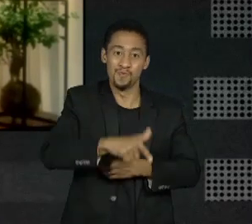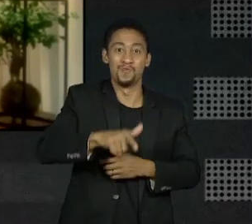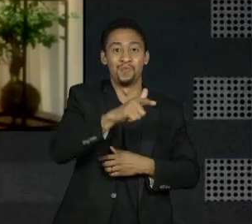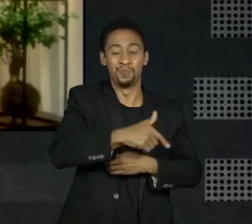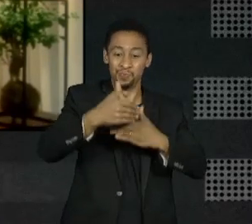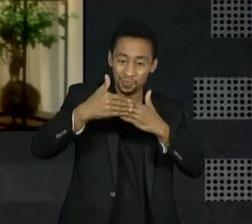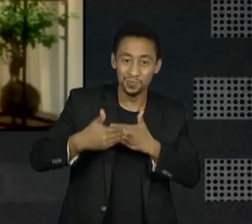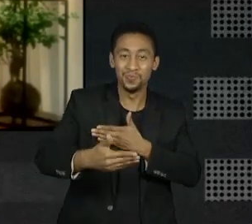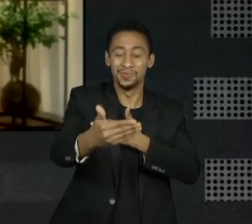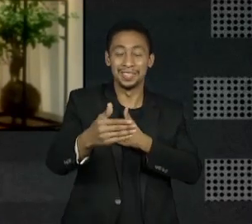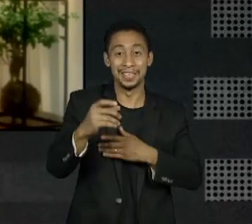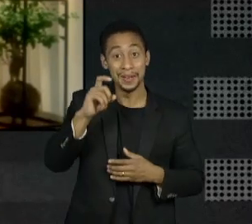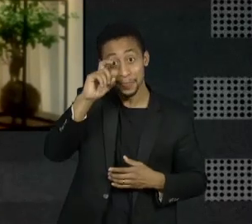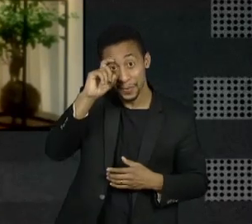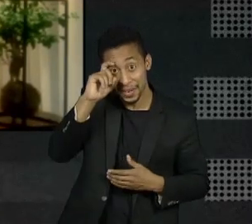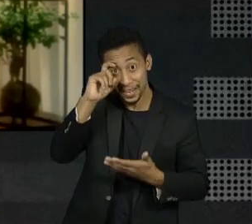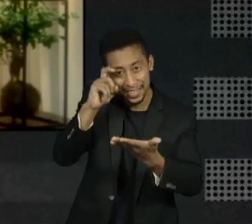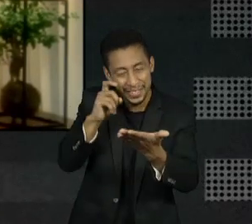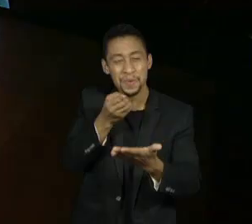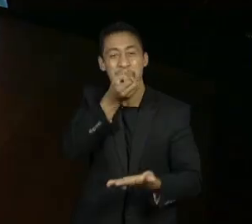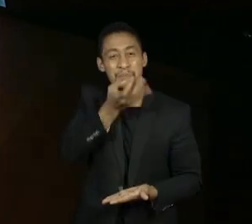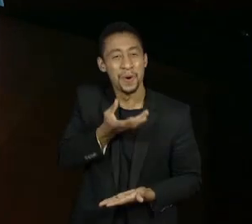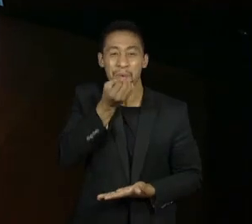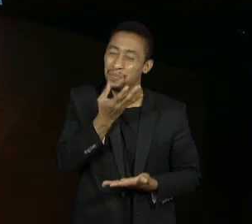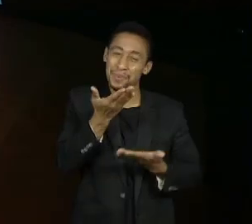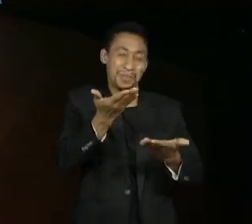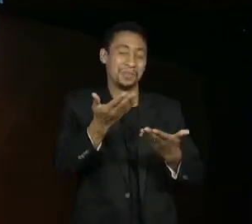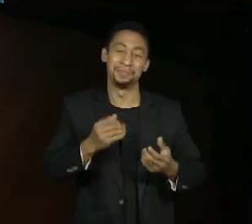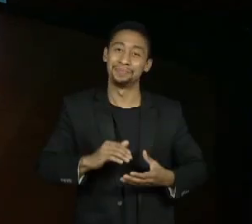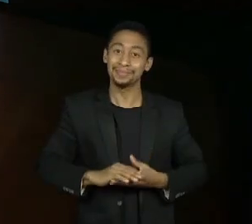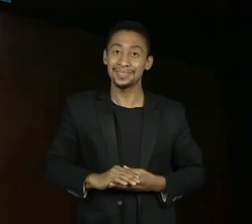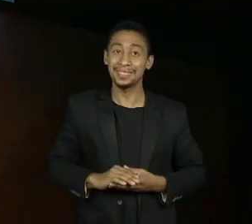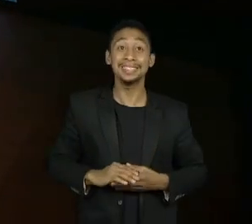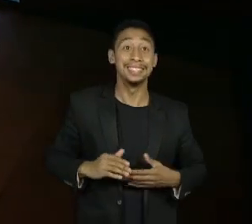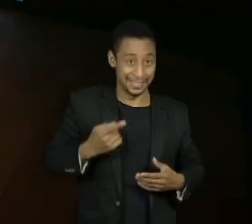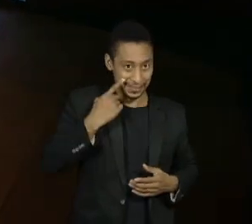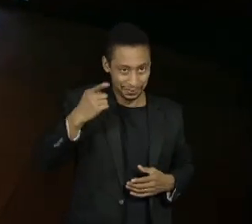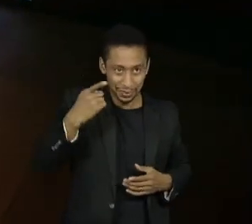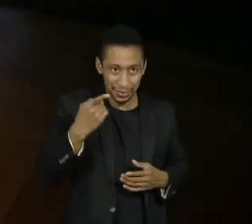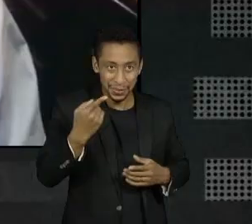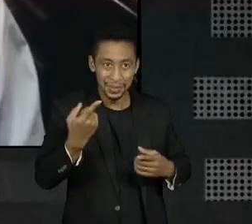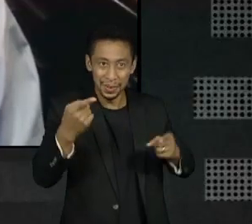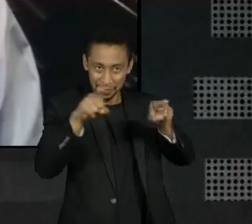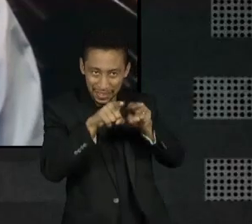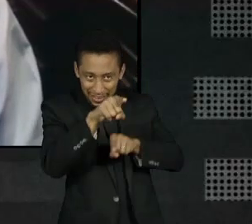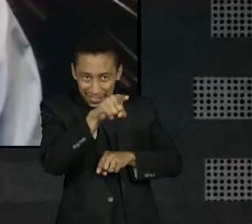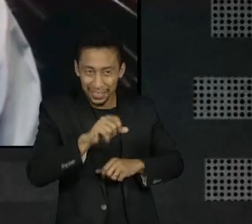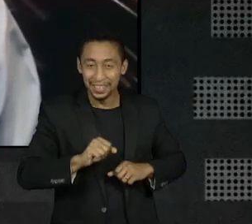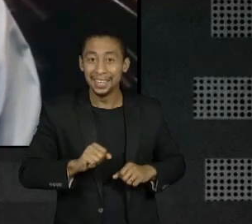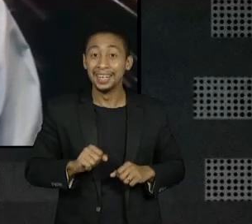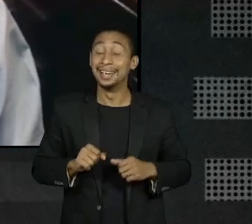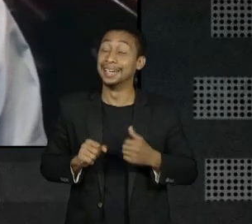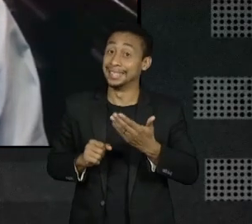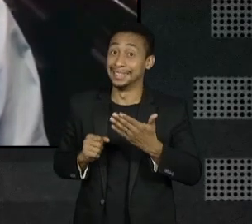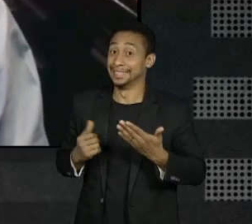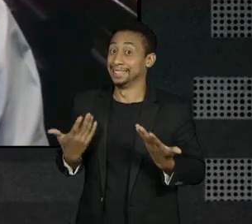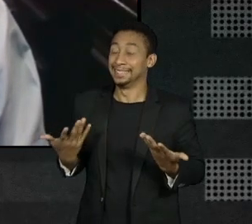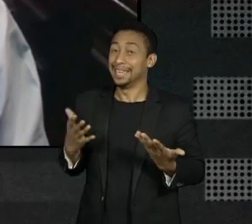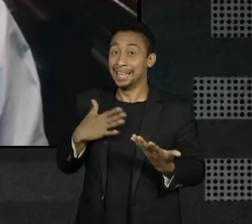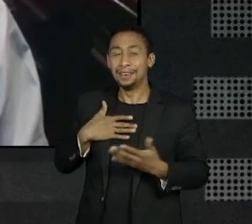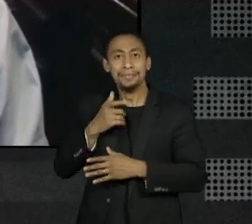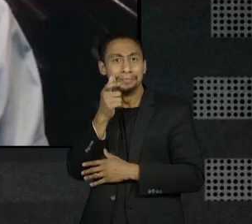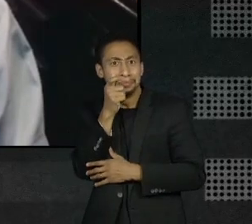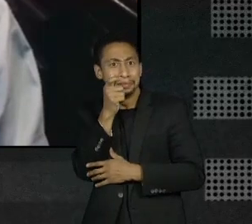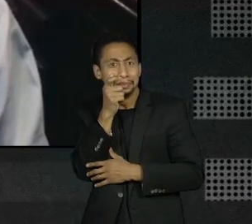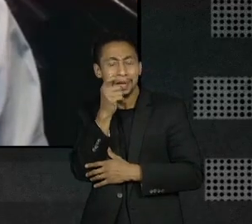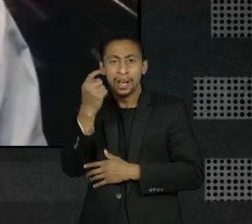de Souza, bom demais. E aí, teu parceiro? O telespectador, eu